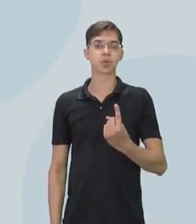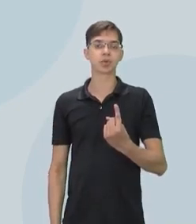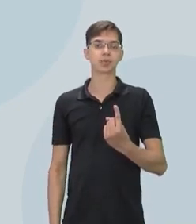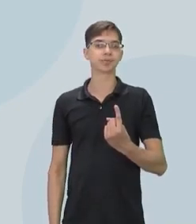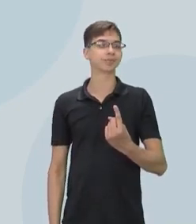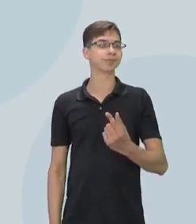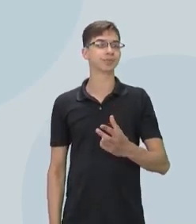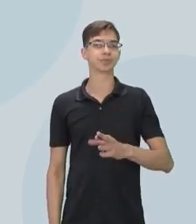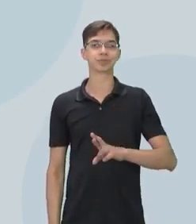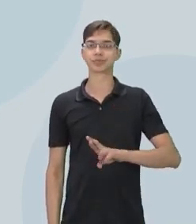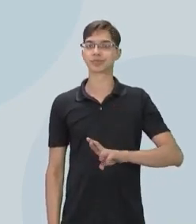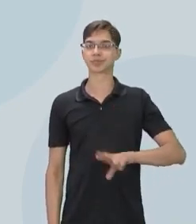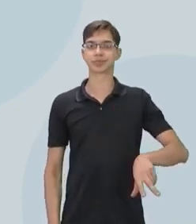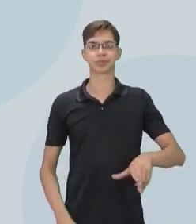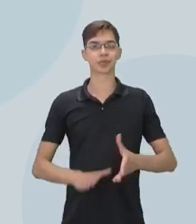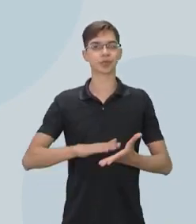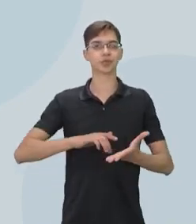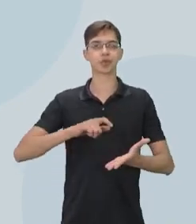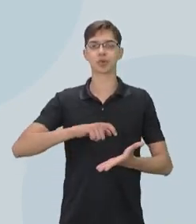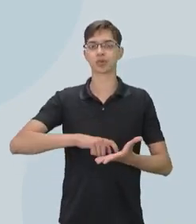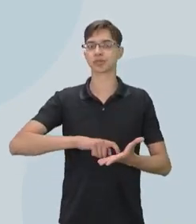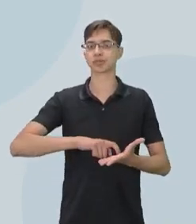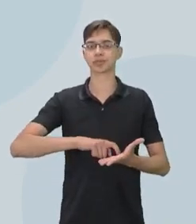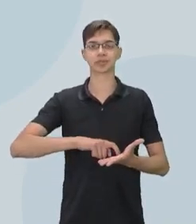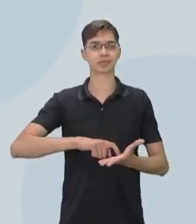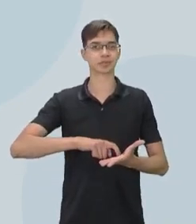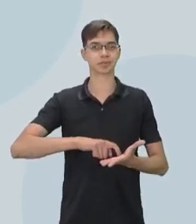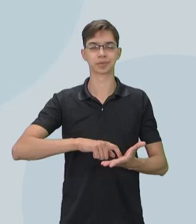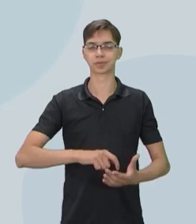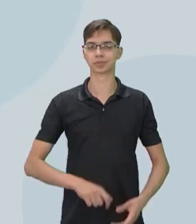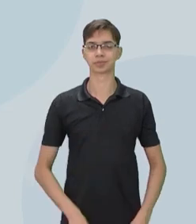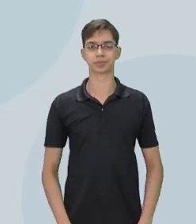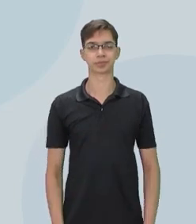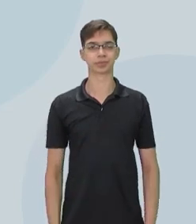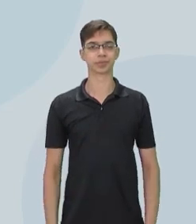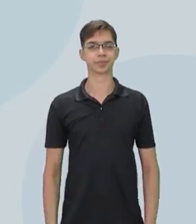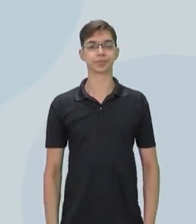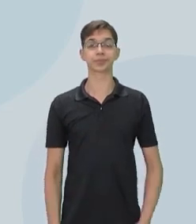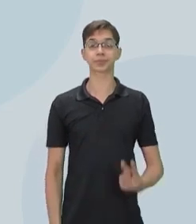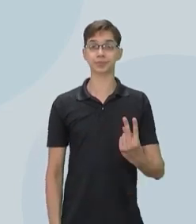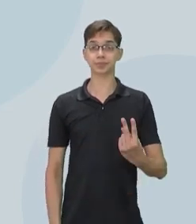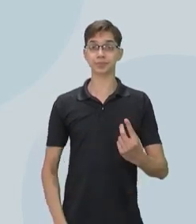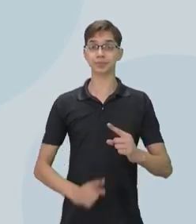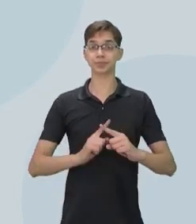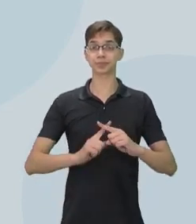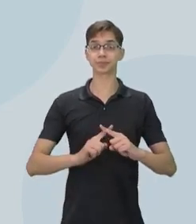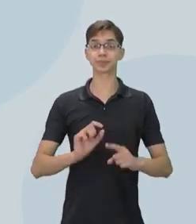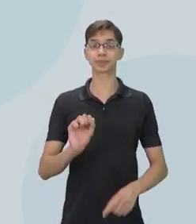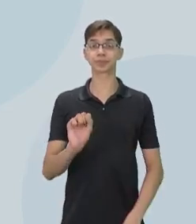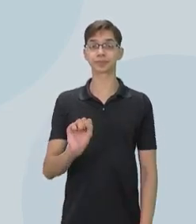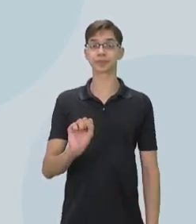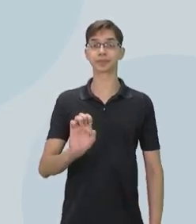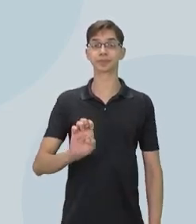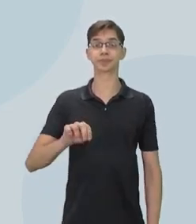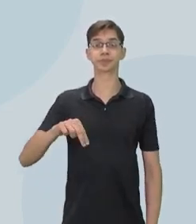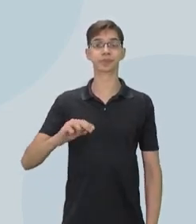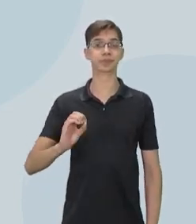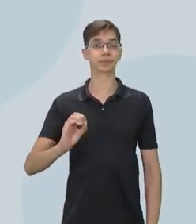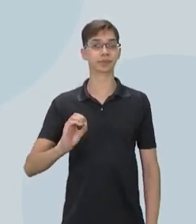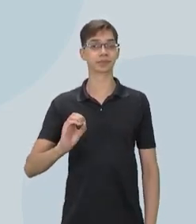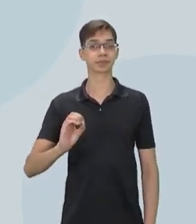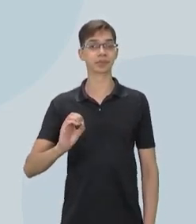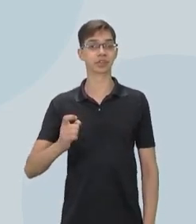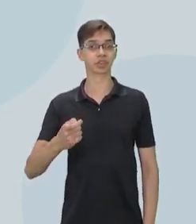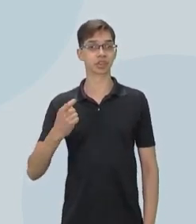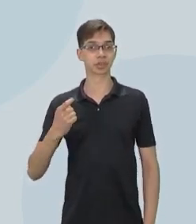representa aquela função 2 vezes seno de x. Não representa aquela